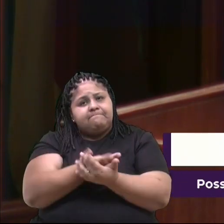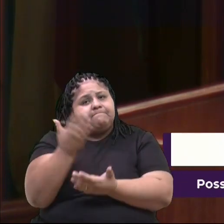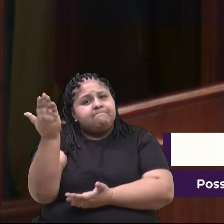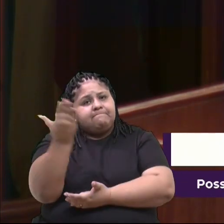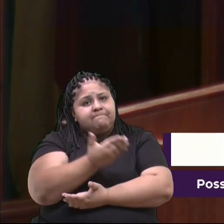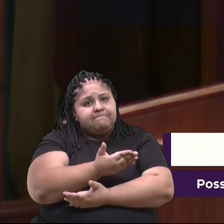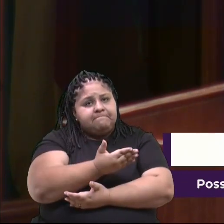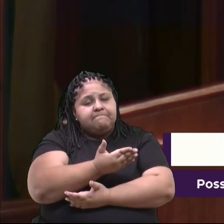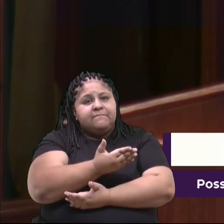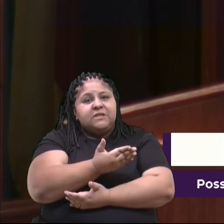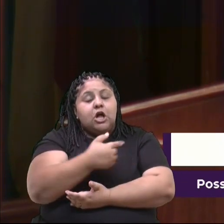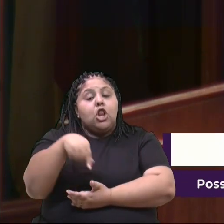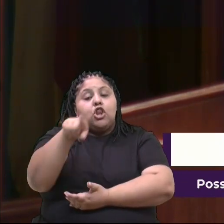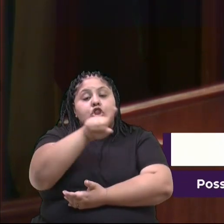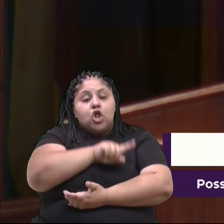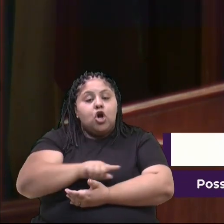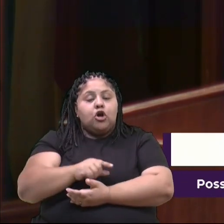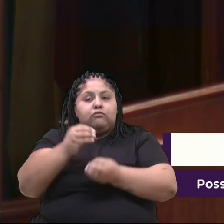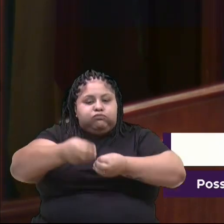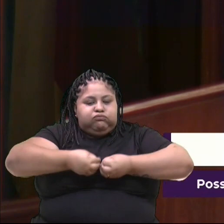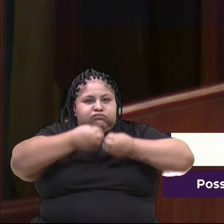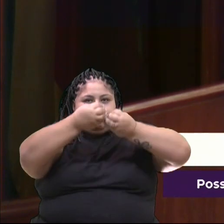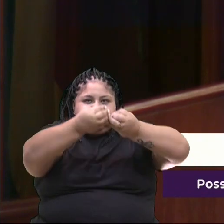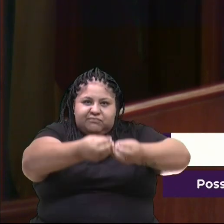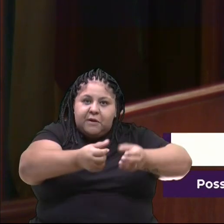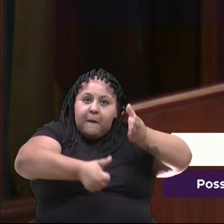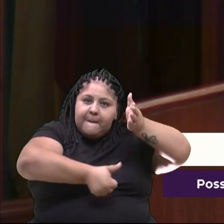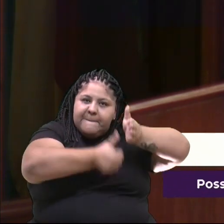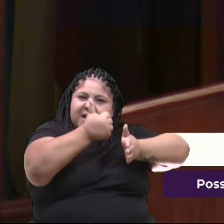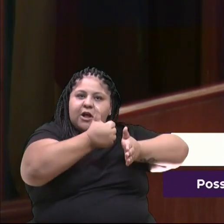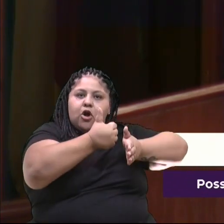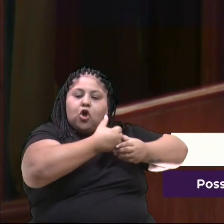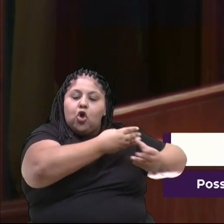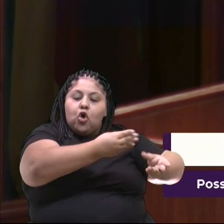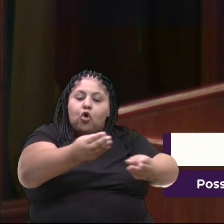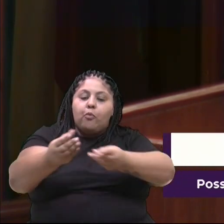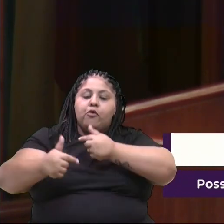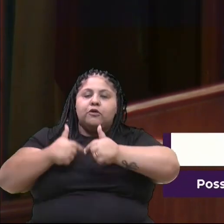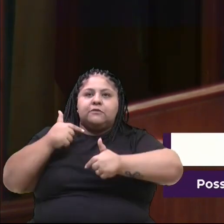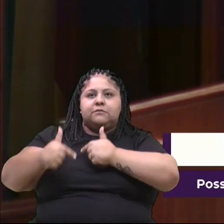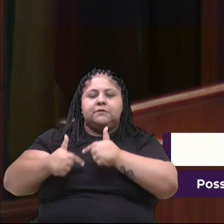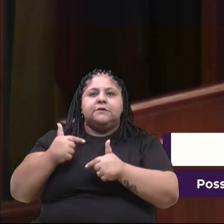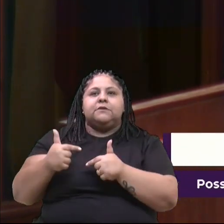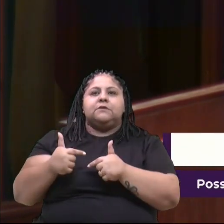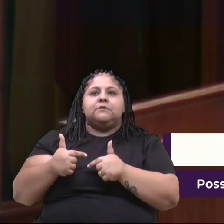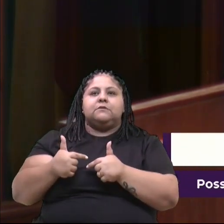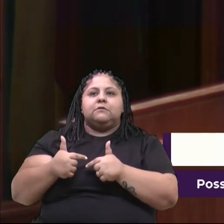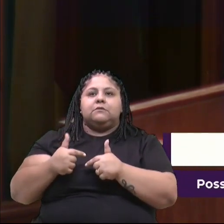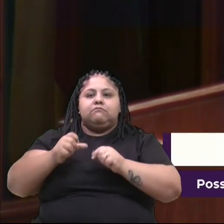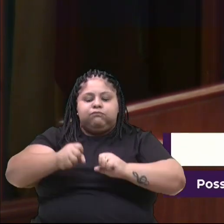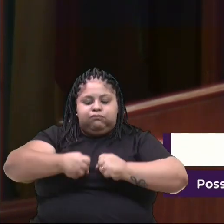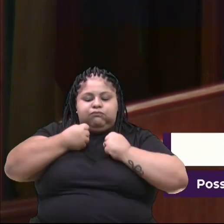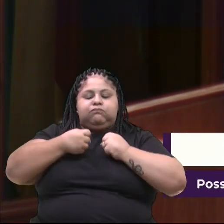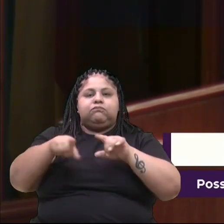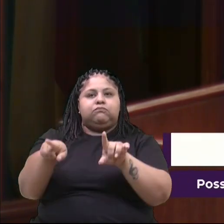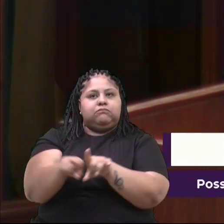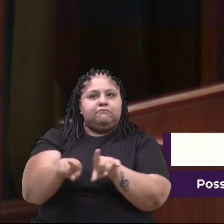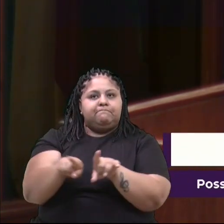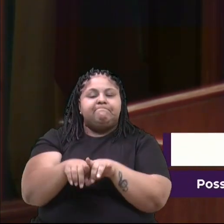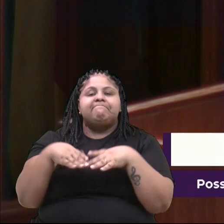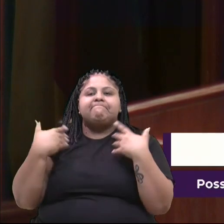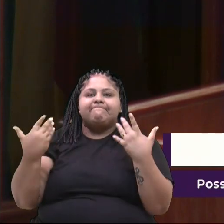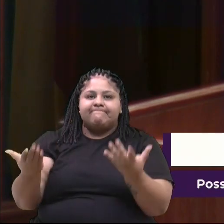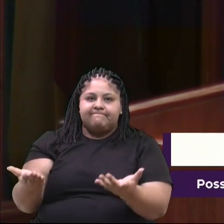vocês, nós vamos retribuir da melhor forma, com muito trabalho e com muita dedicação.